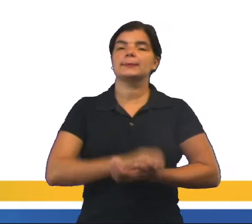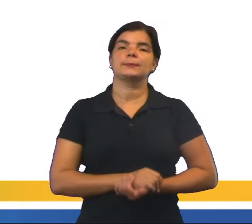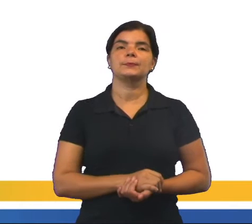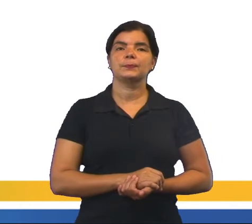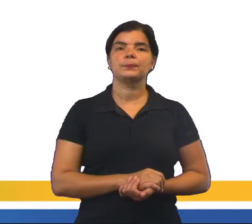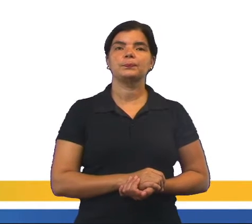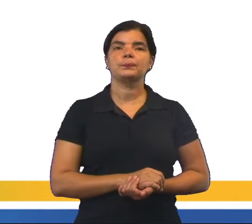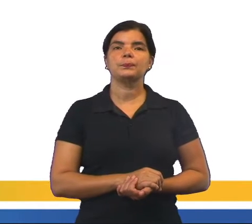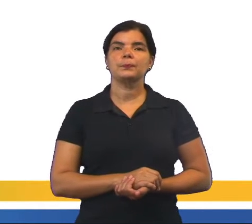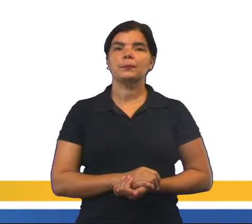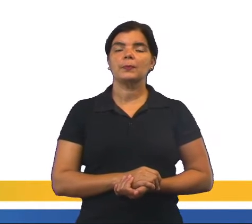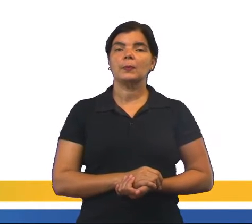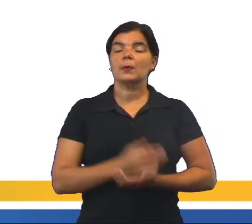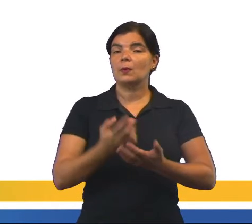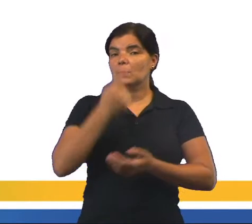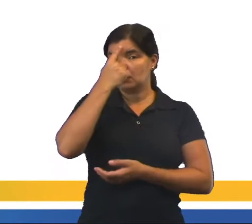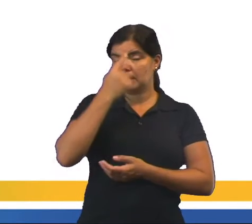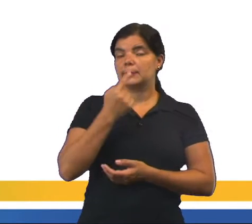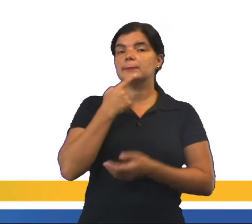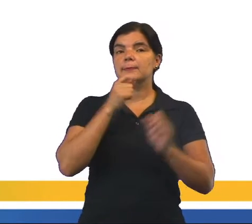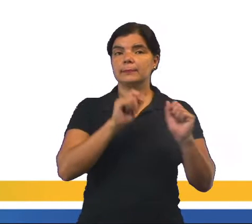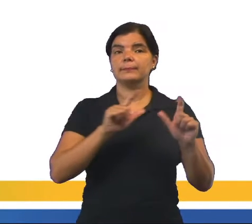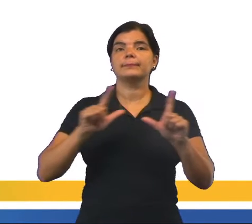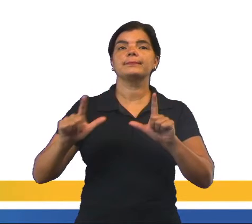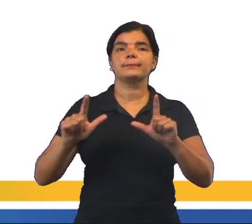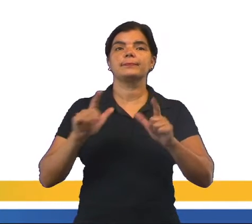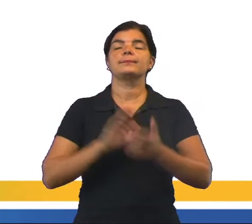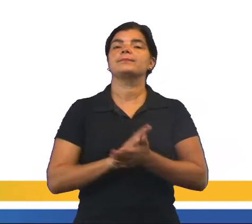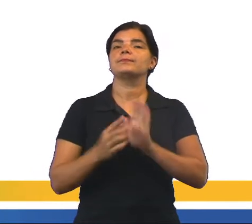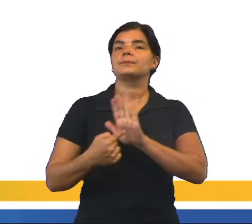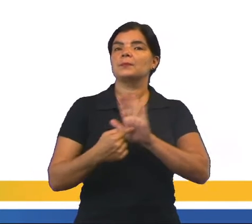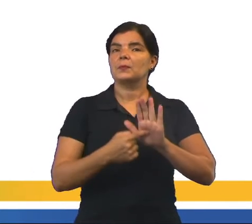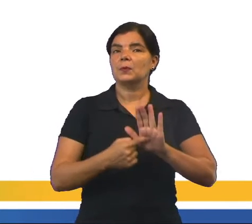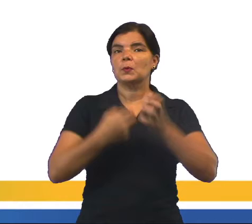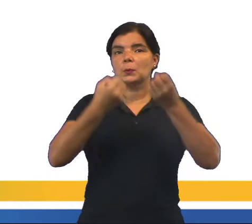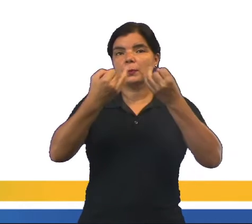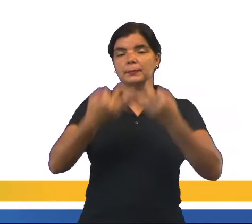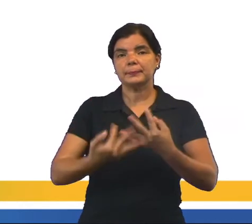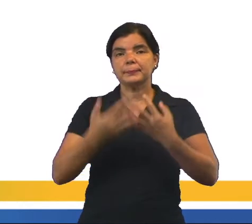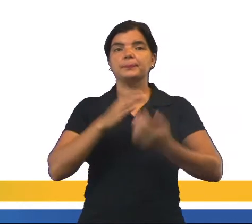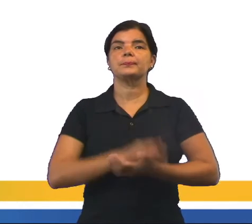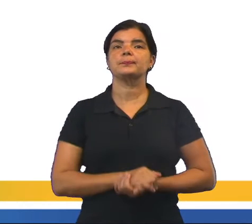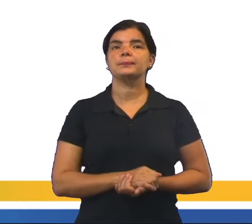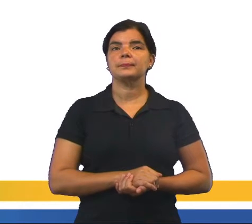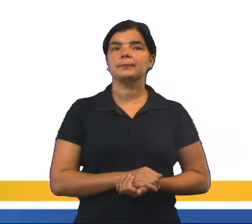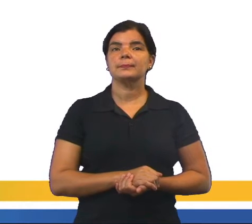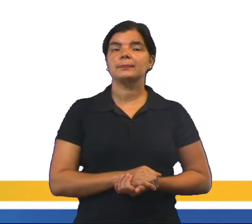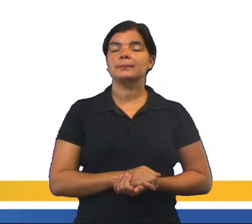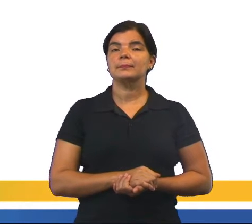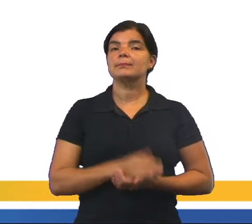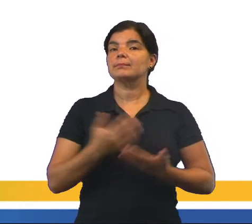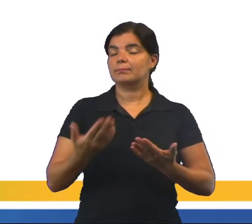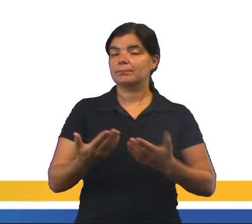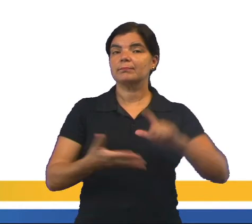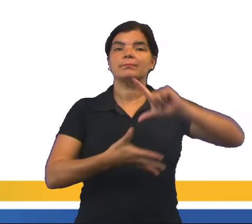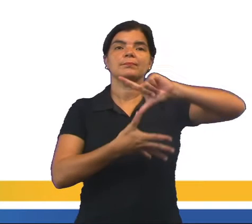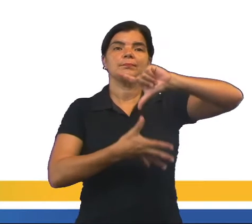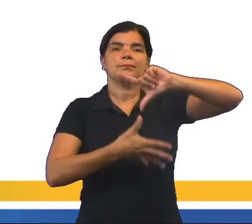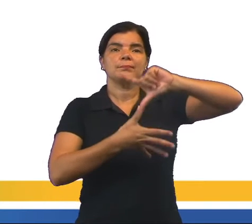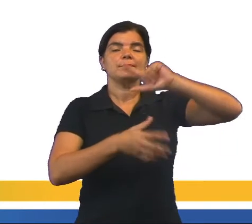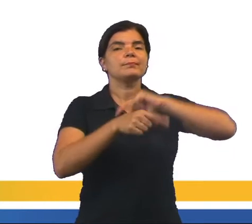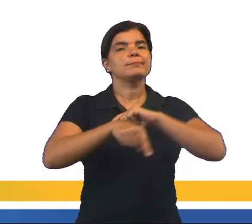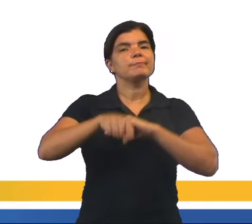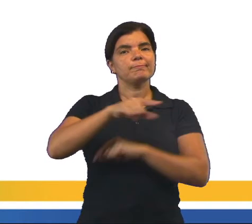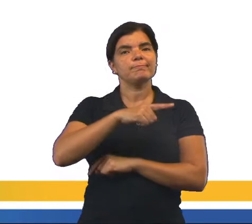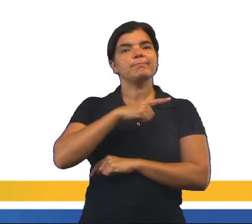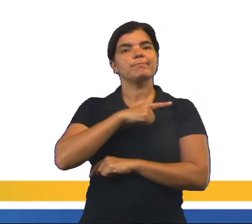ano citado. E aí nós temos uma demonstração daquilo que a gente estava falando agorinha, que na América Latina